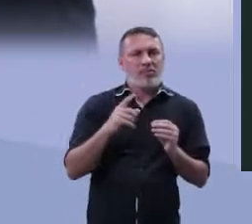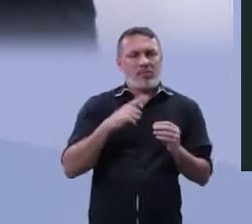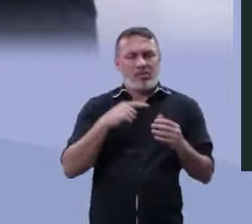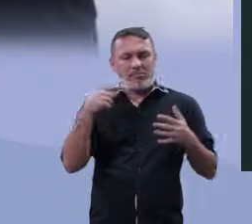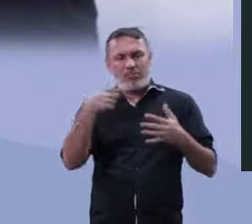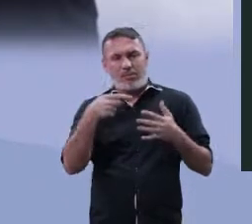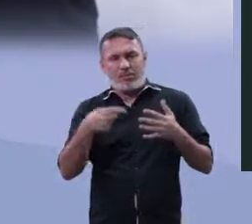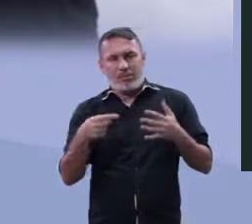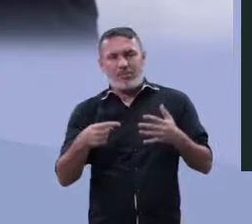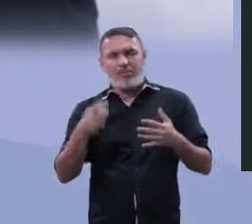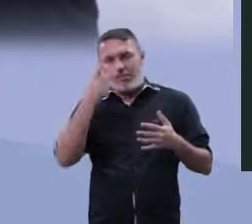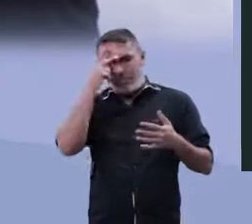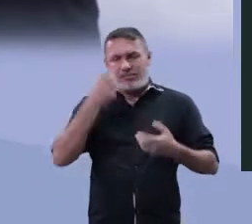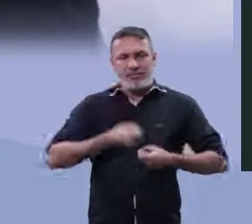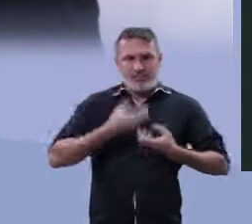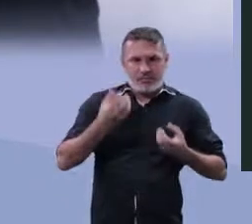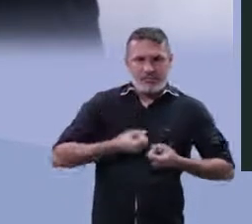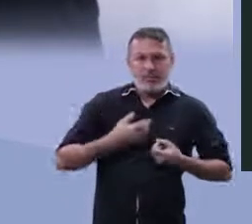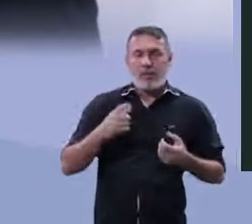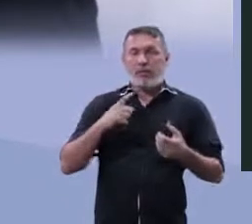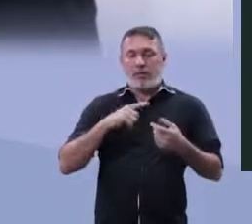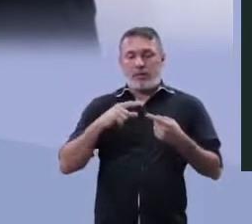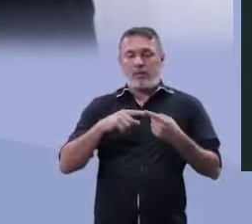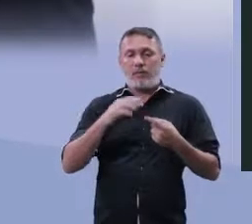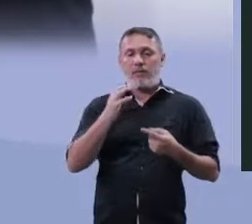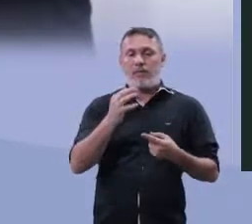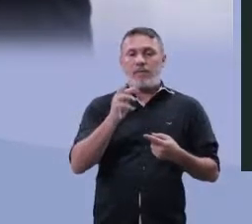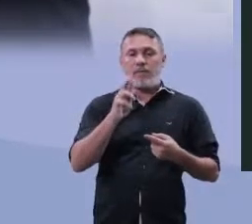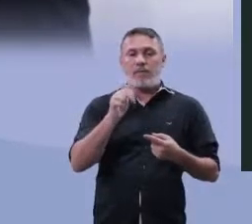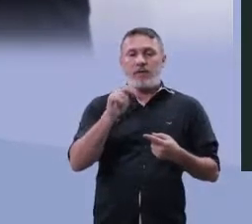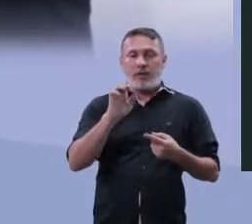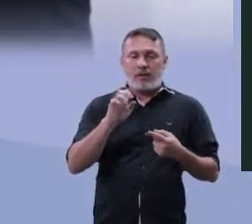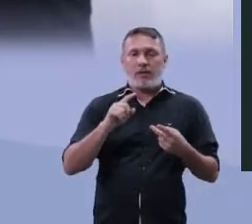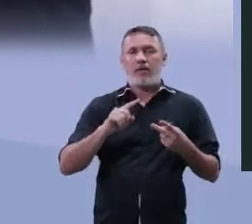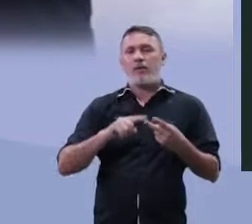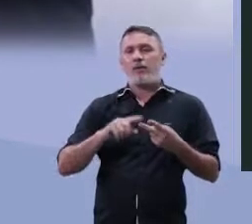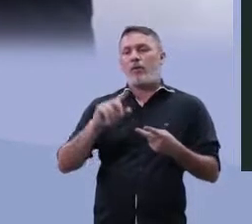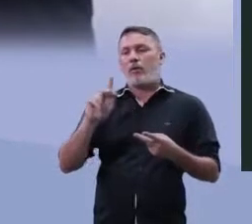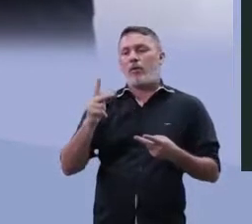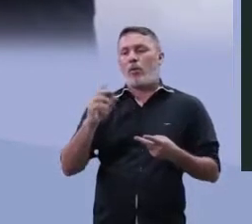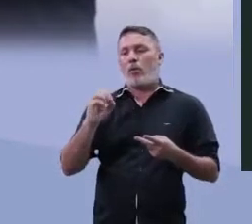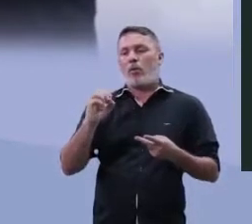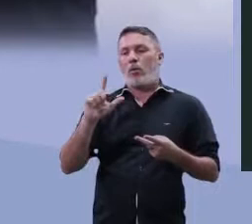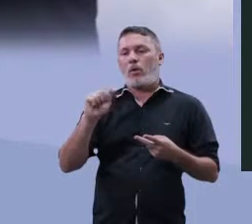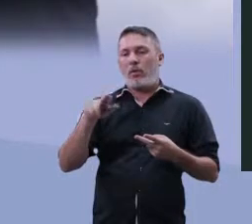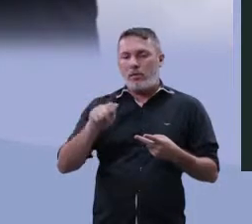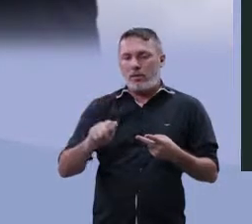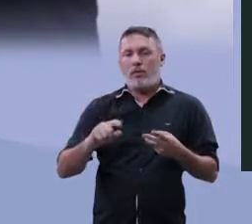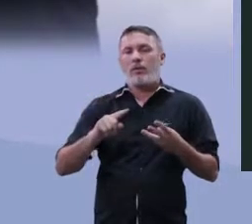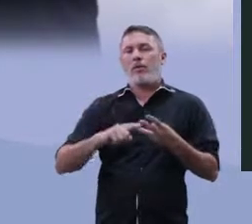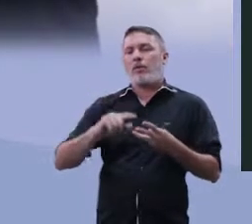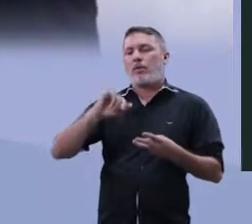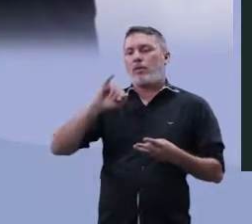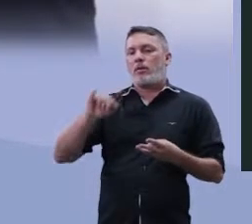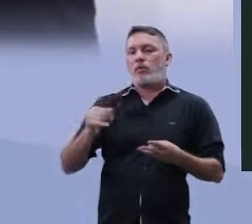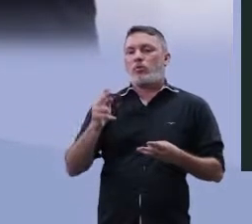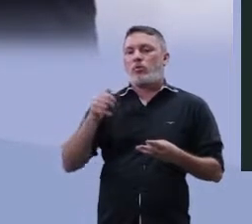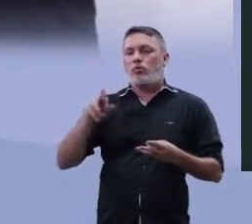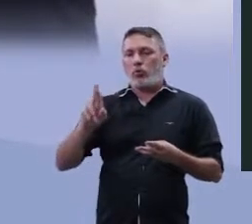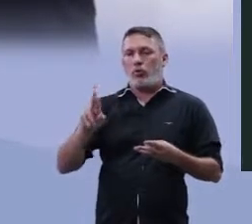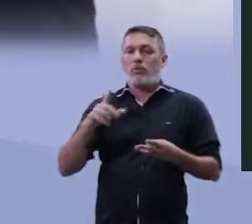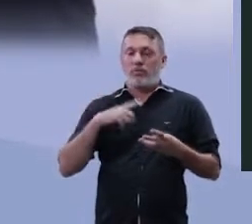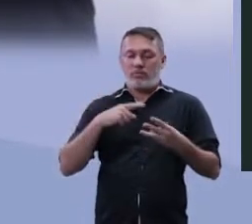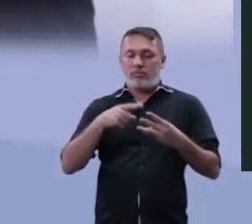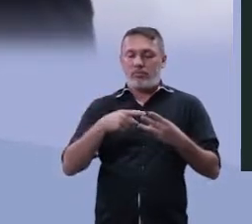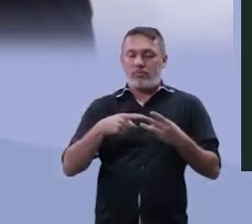aí, fazendo um resumo desses autores, o Freire, o Holanda e o Prado Júnior, né, o que a